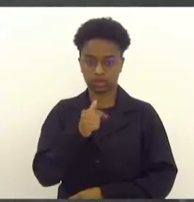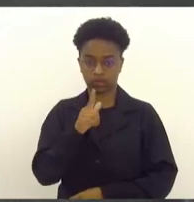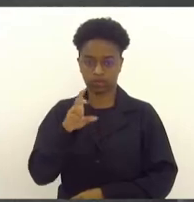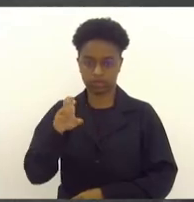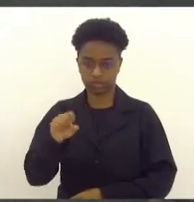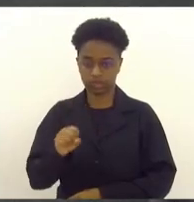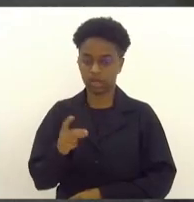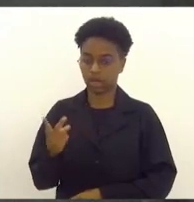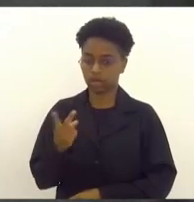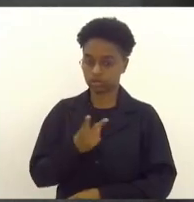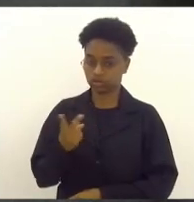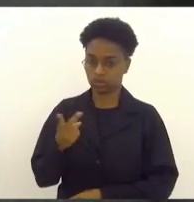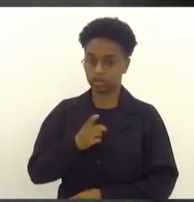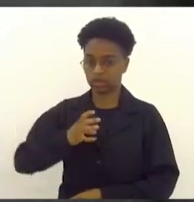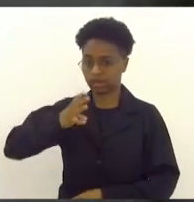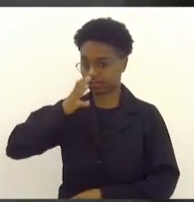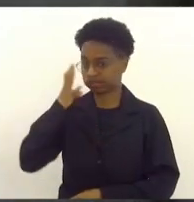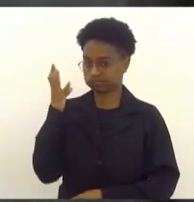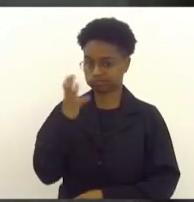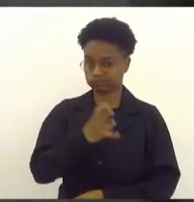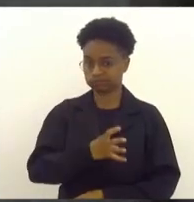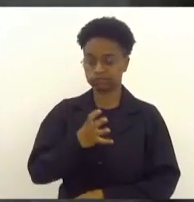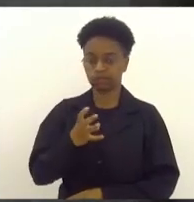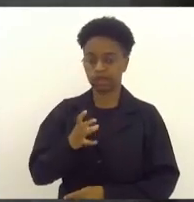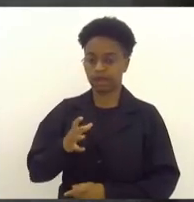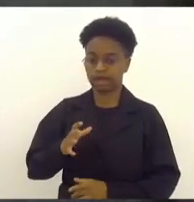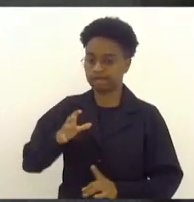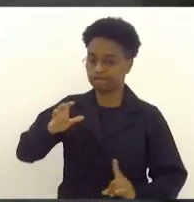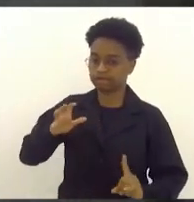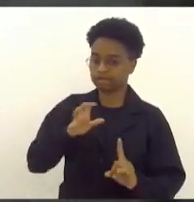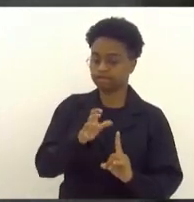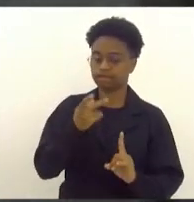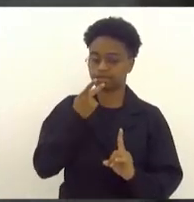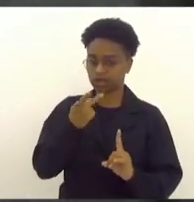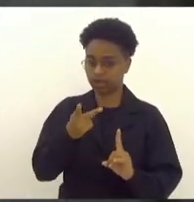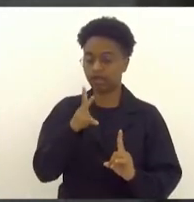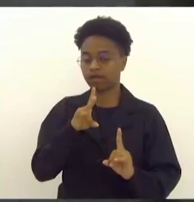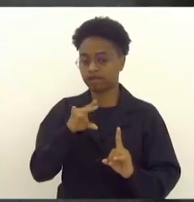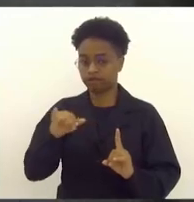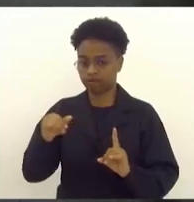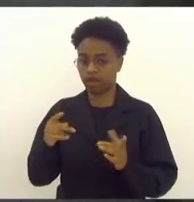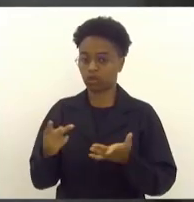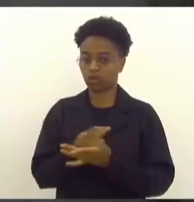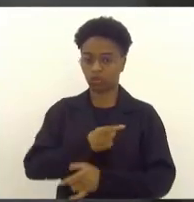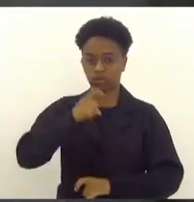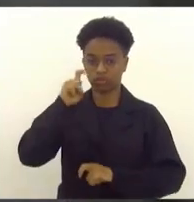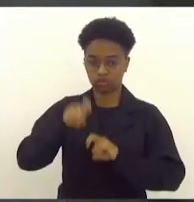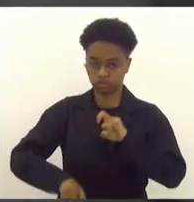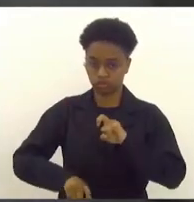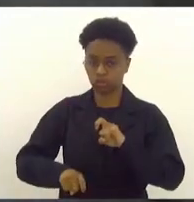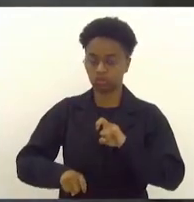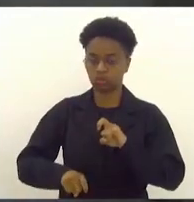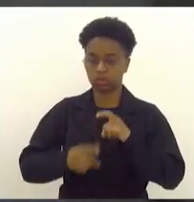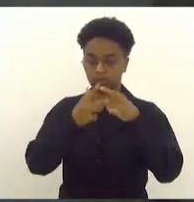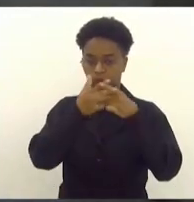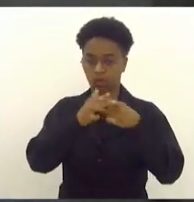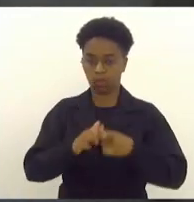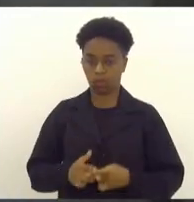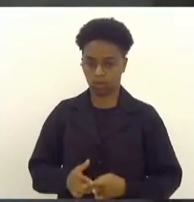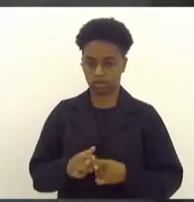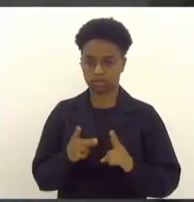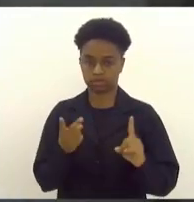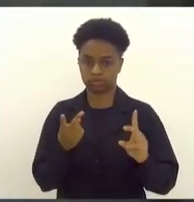ameaças ameaças via e-mail que diziam que seriam aplicadas um estupro coletivo